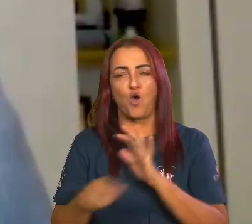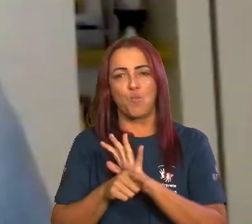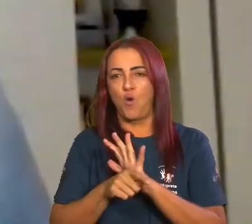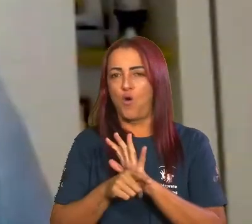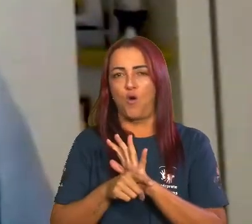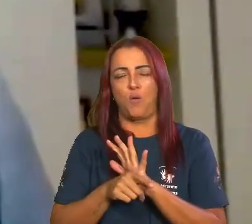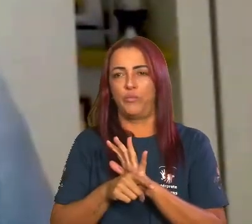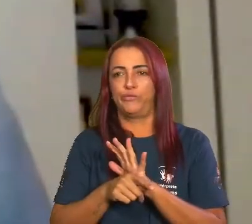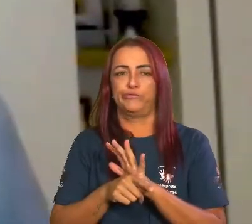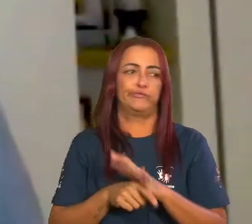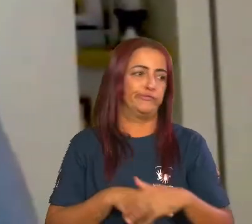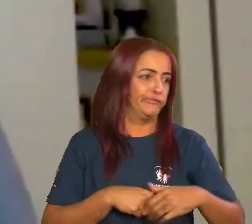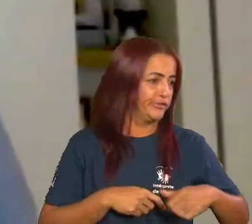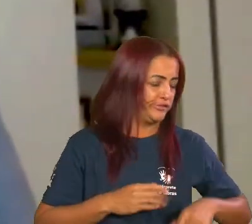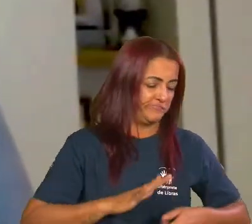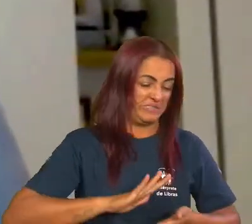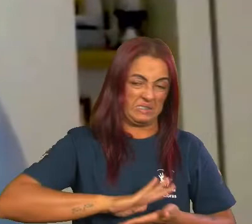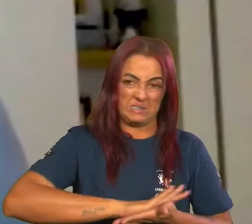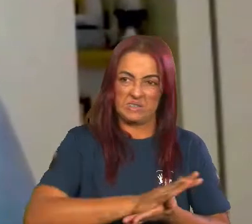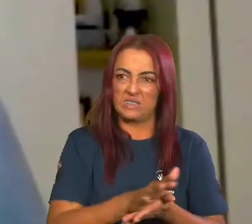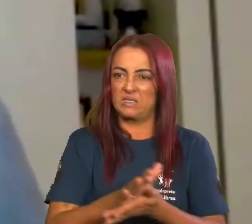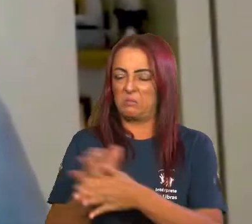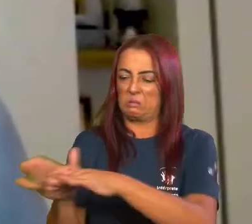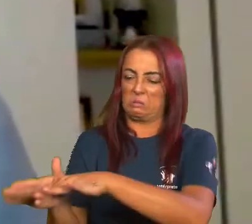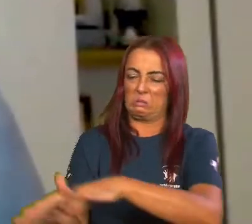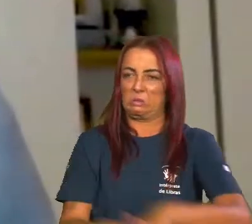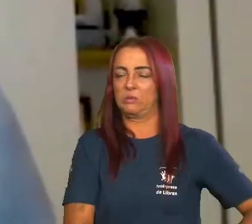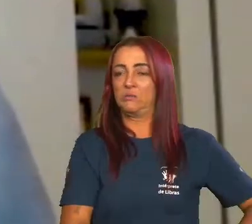ser discriminado, ao contrário,